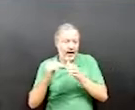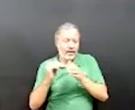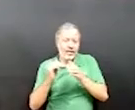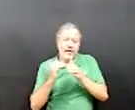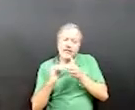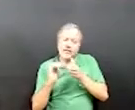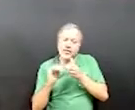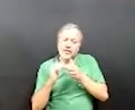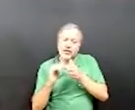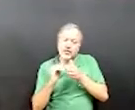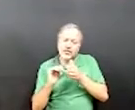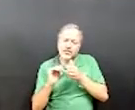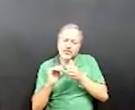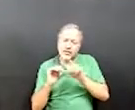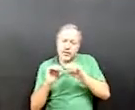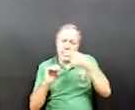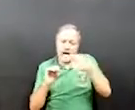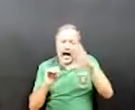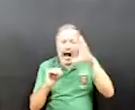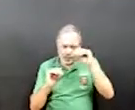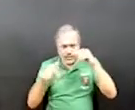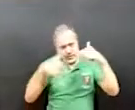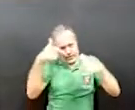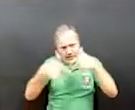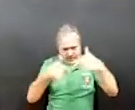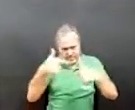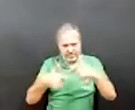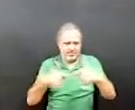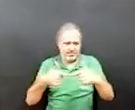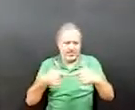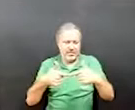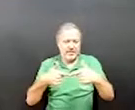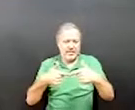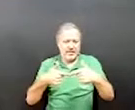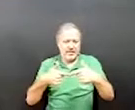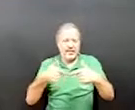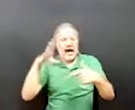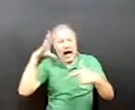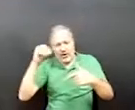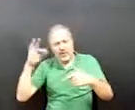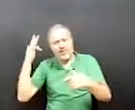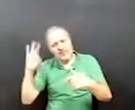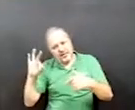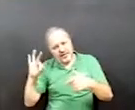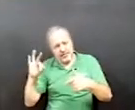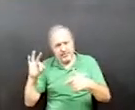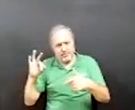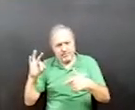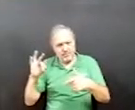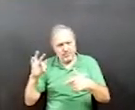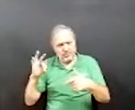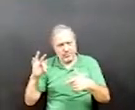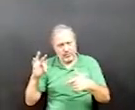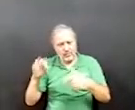da tarde e depois ia para outra faculdade à noite, de processamento de dados, que eu não terminei, para dizer a verdade. Eu fiz durante um ano e